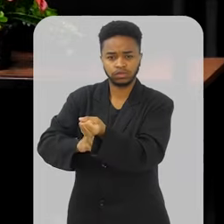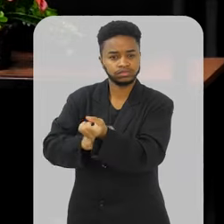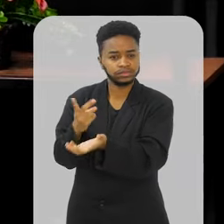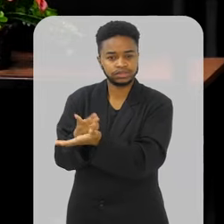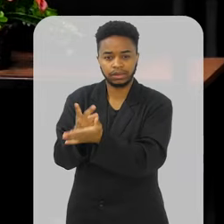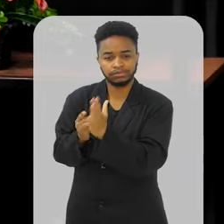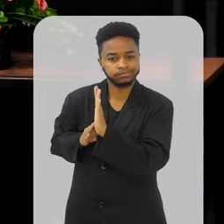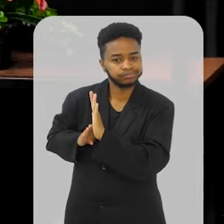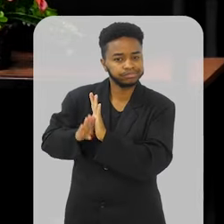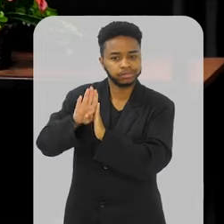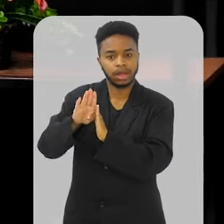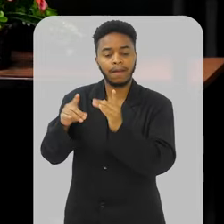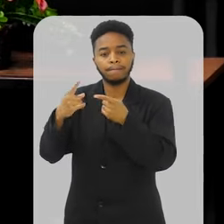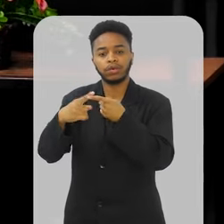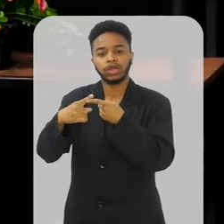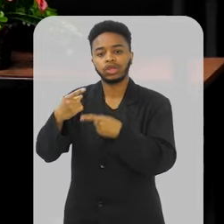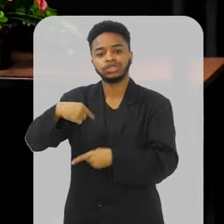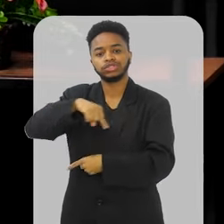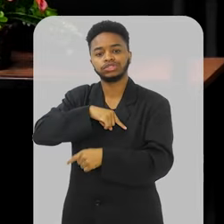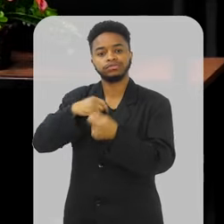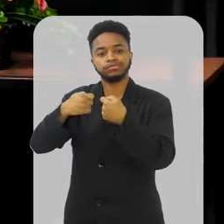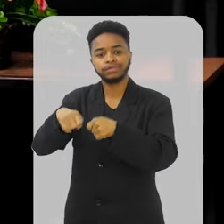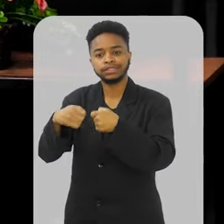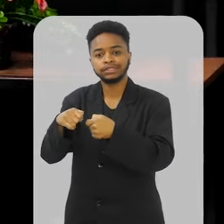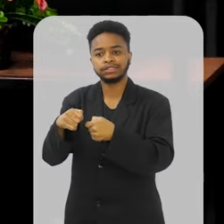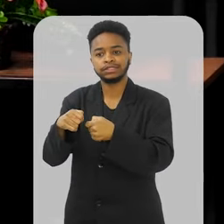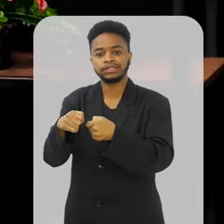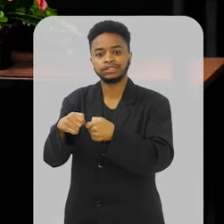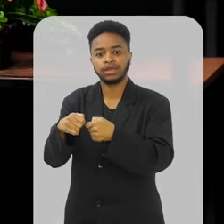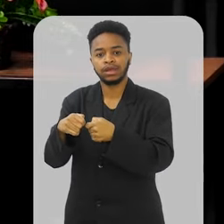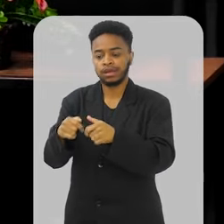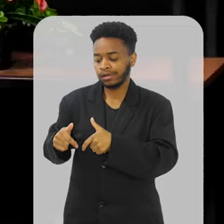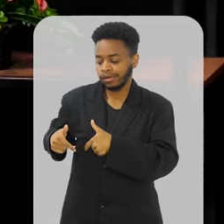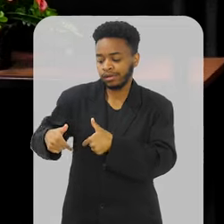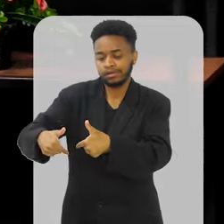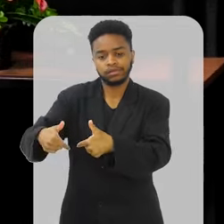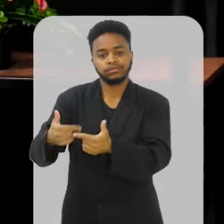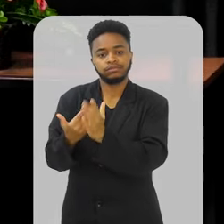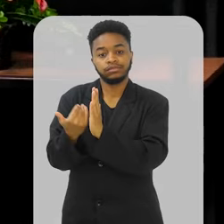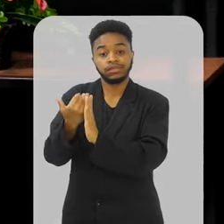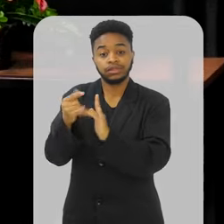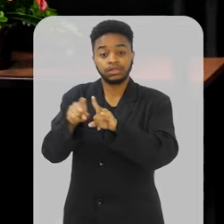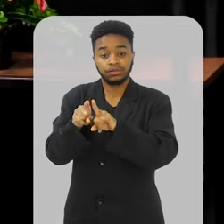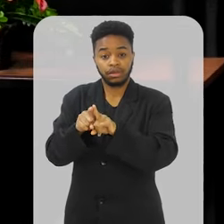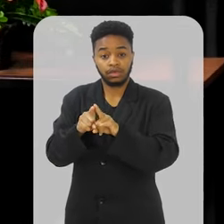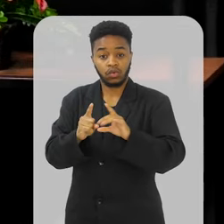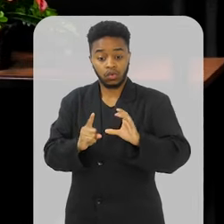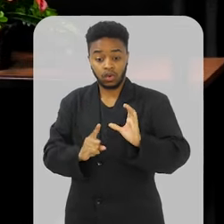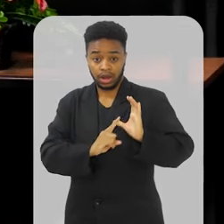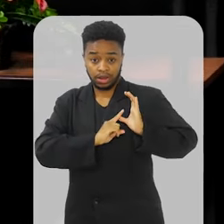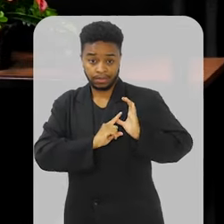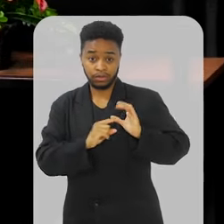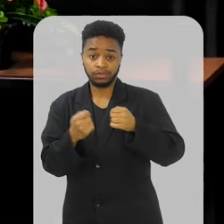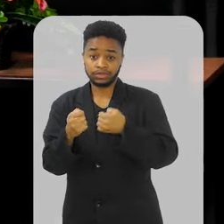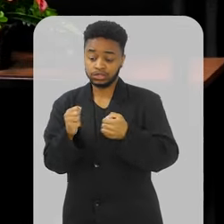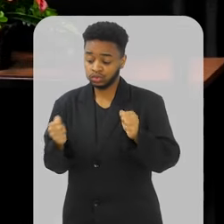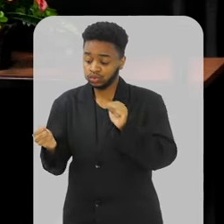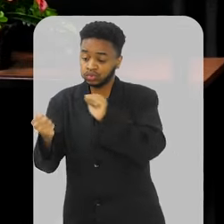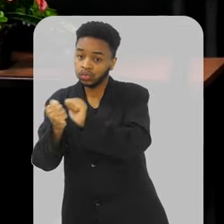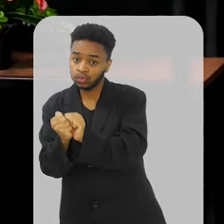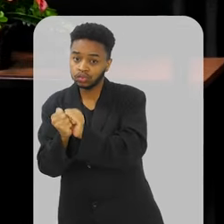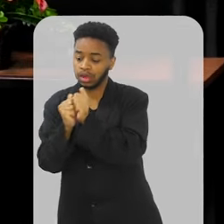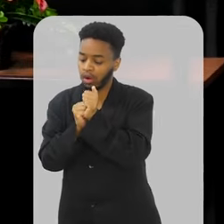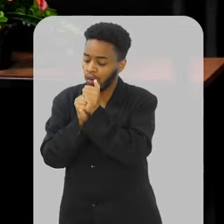é sempre crescente porque nós temos que estar à frente das necessidades e o Capelão militar a função dele é também de estar lá